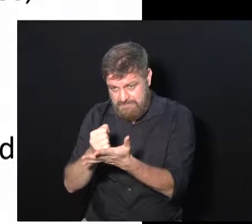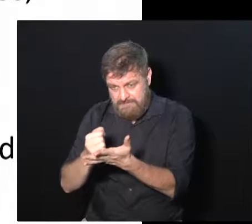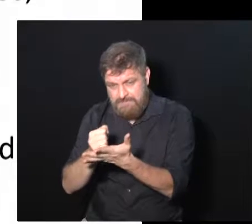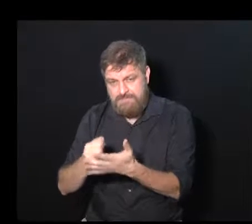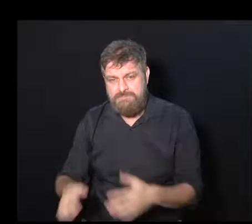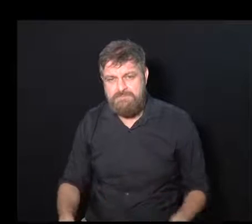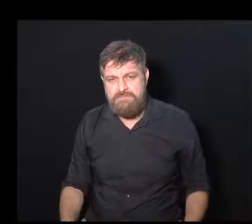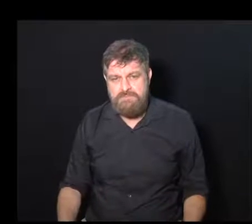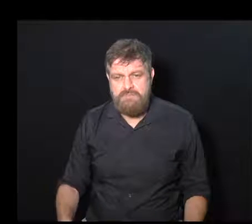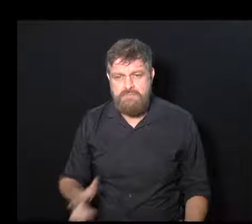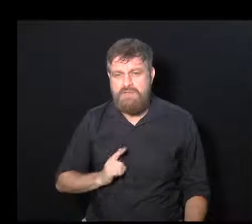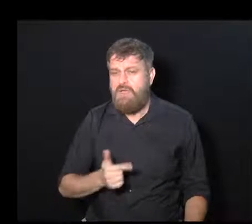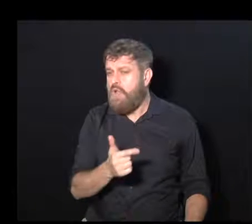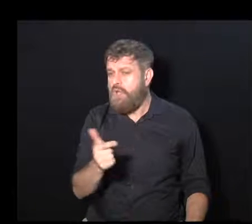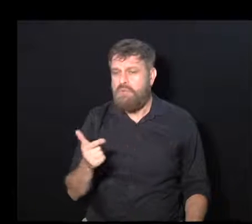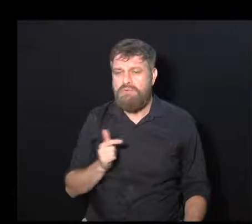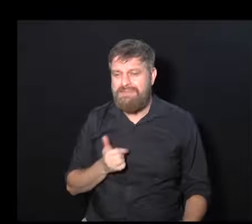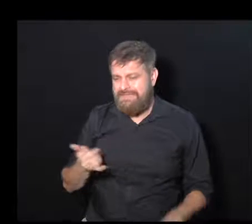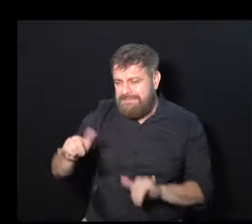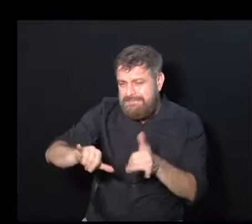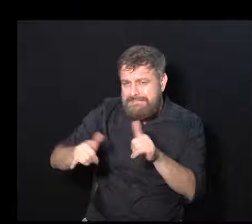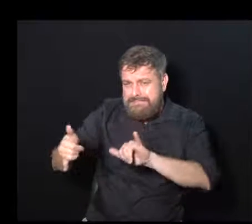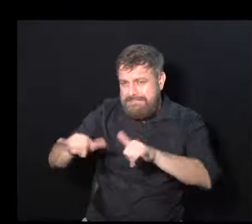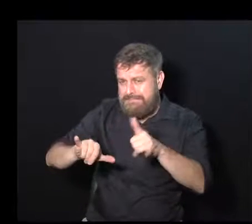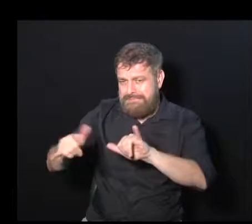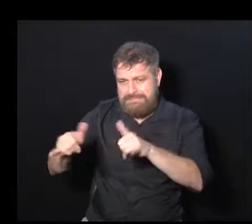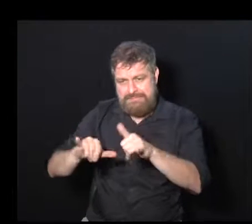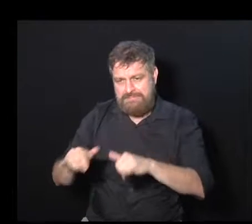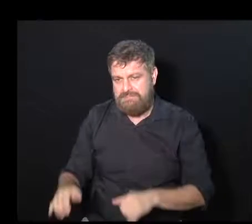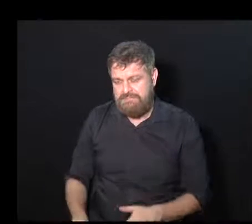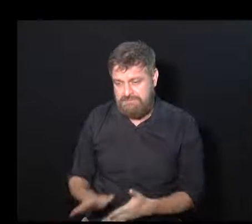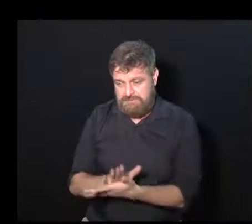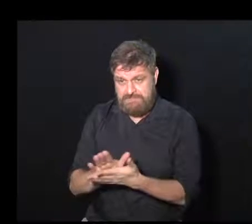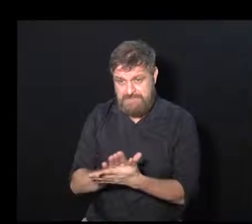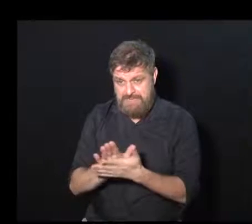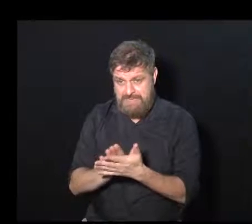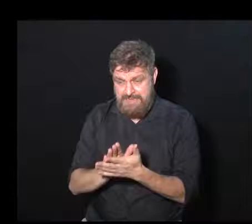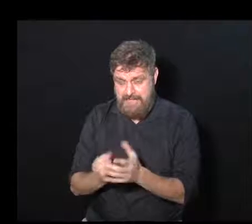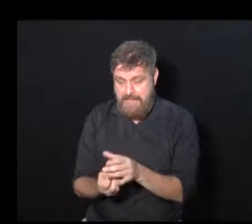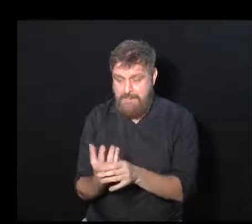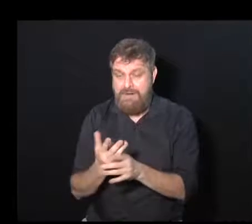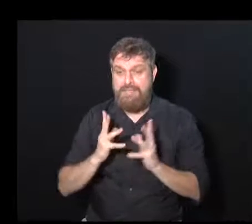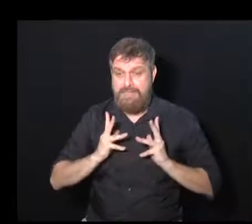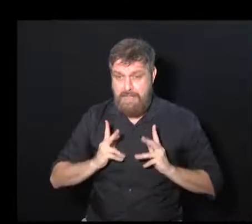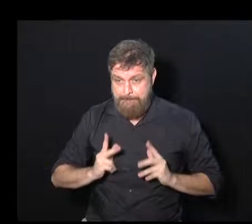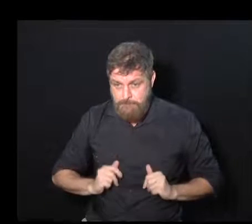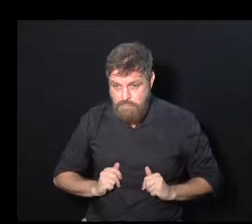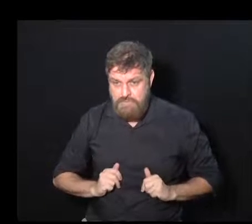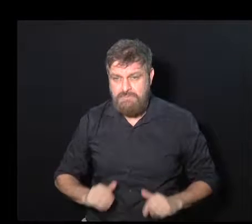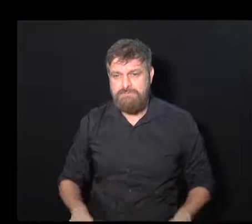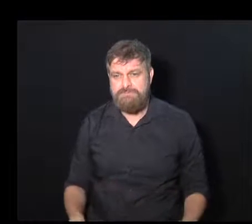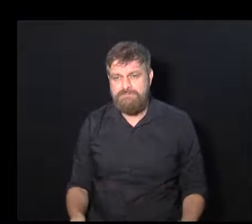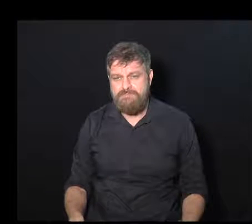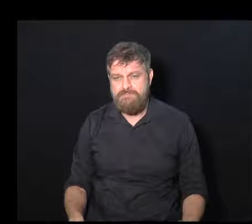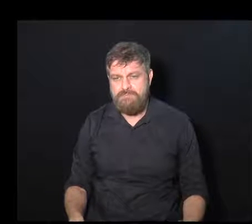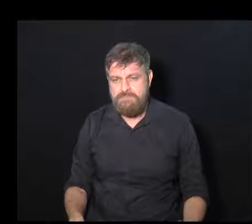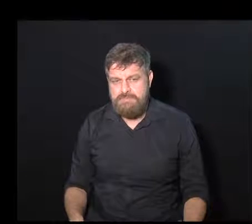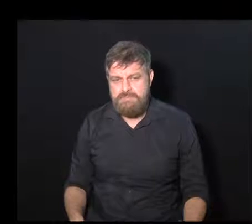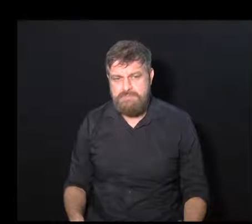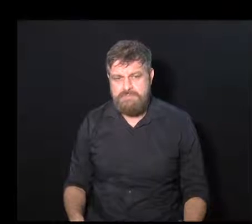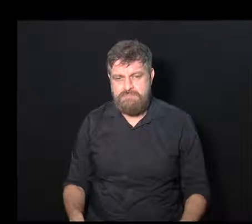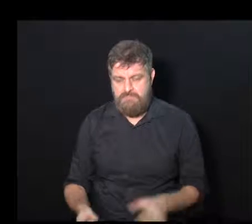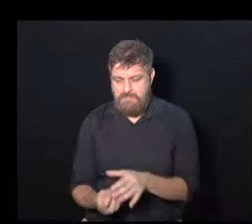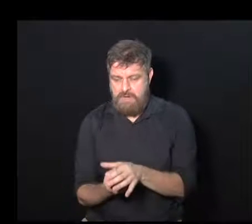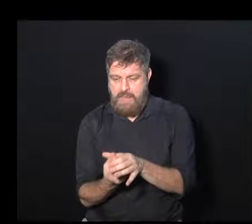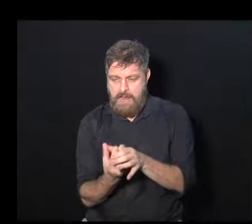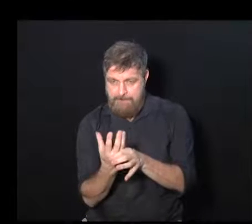farmacêuticas, sem a utilização de substâncias ativas isoladas, ainda que de origem vegetal. A planta